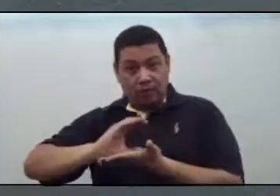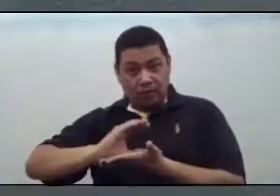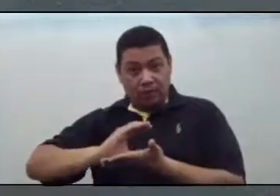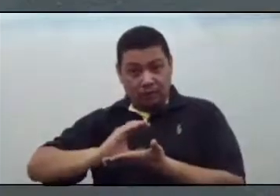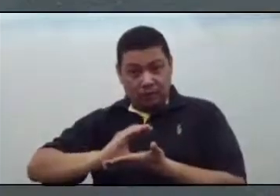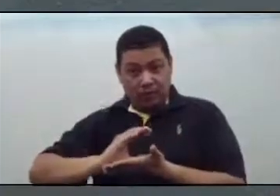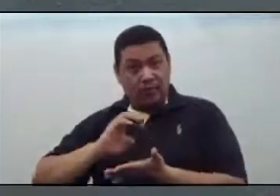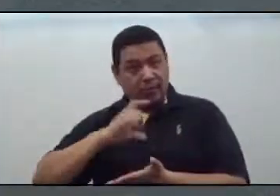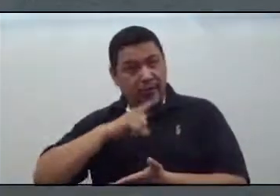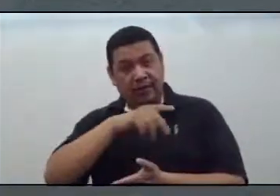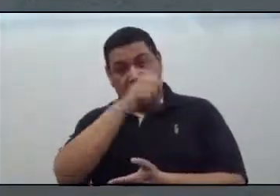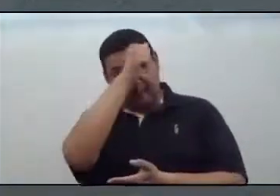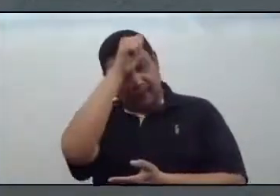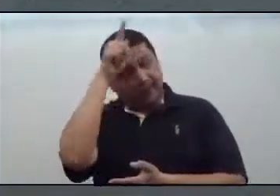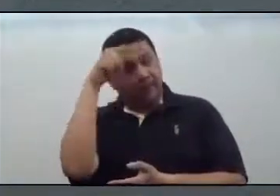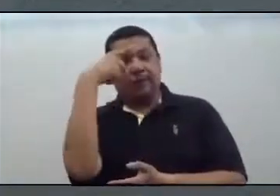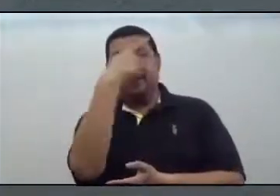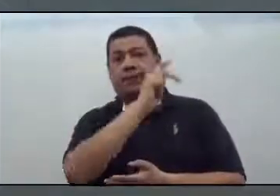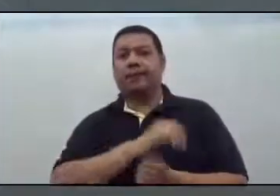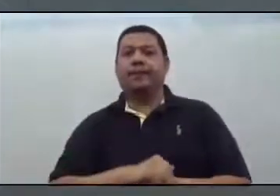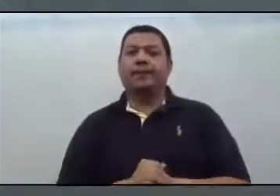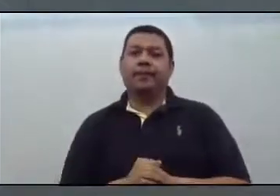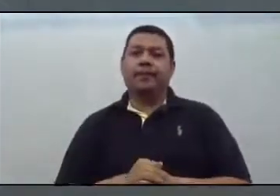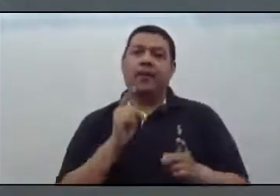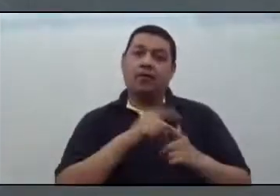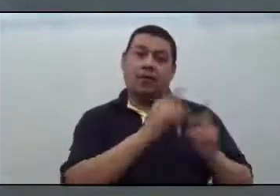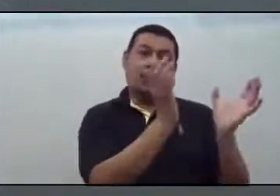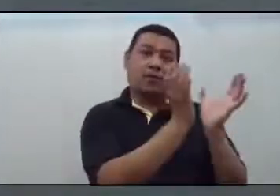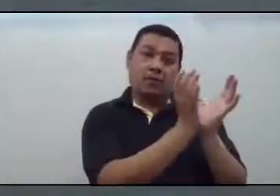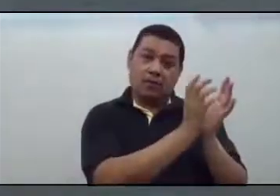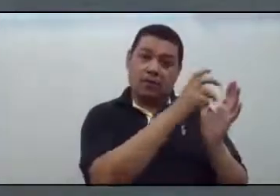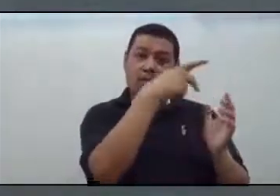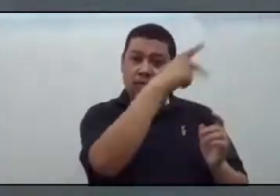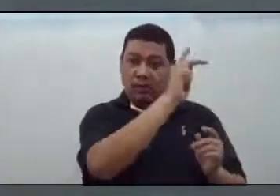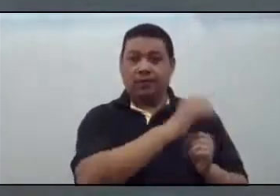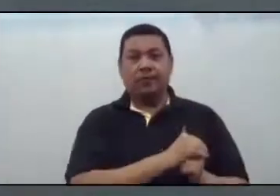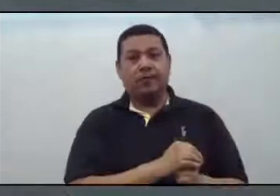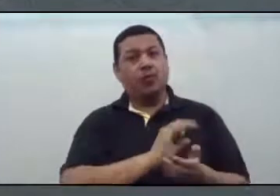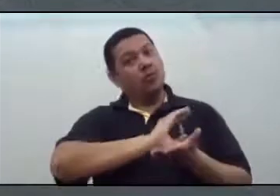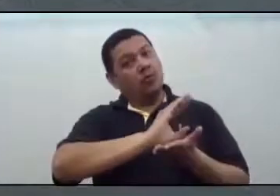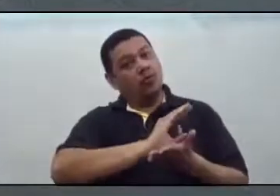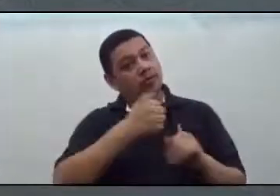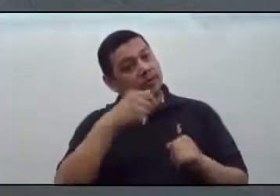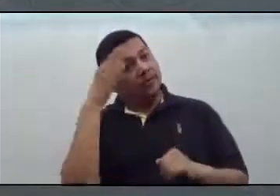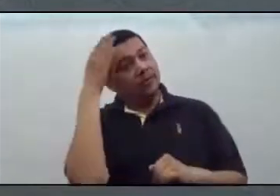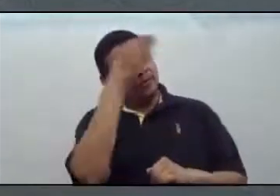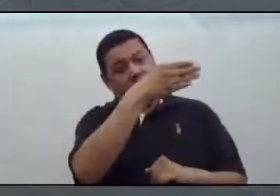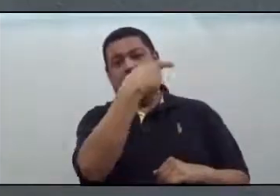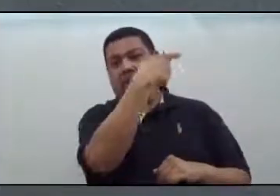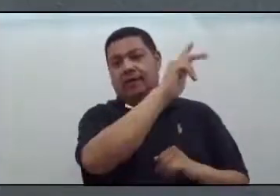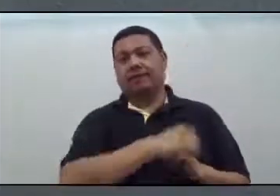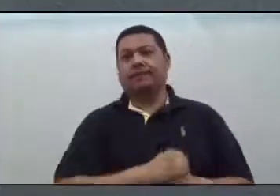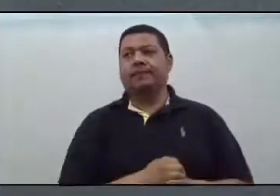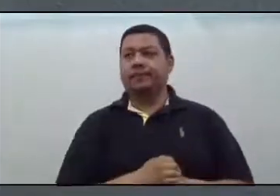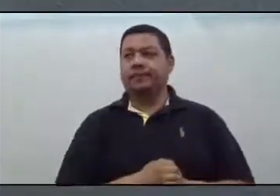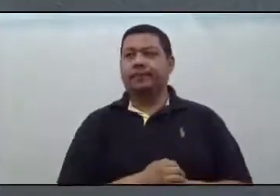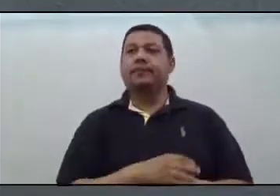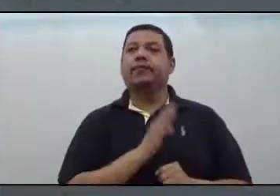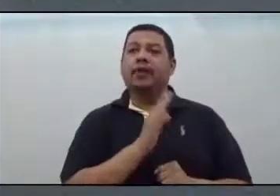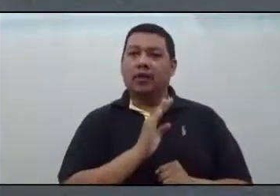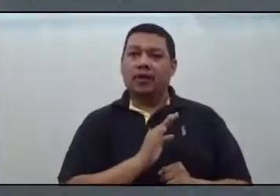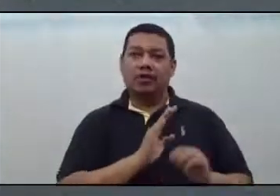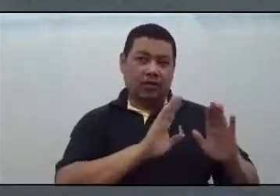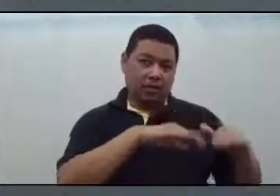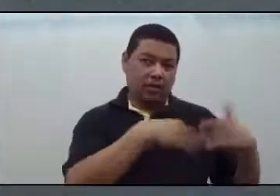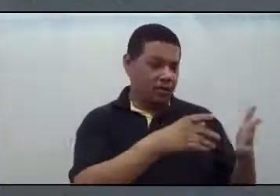do Oeste, tendo vista que se a aldeia é lá no município de Espigão, o recurso tem que ir para aquela prefeitura. Já foi empenhado esse